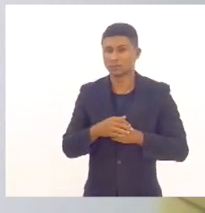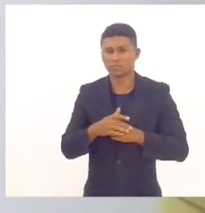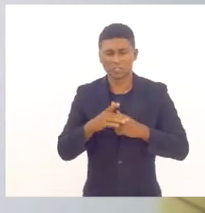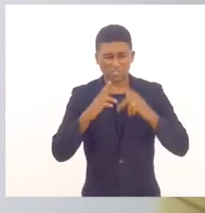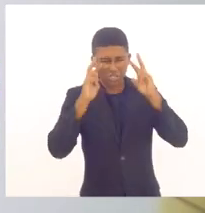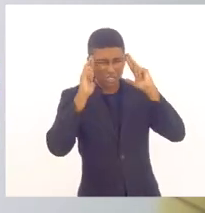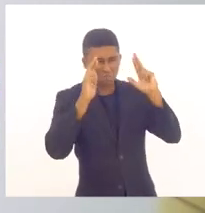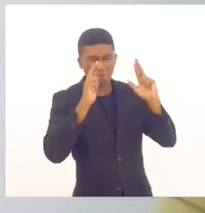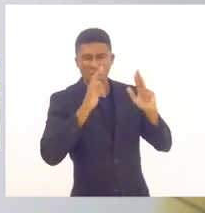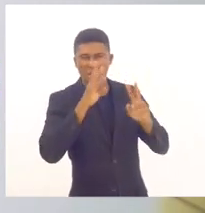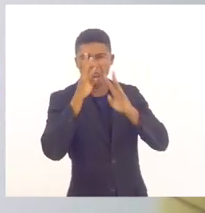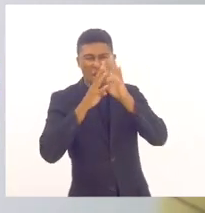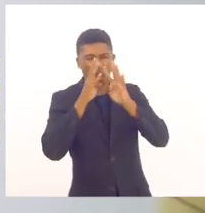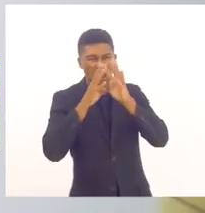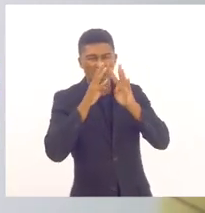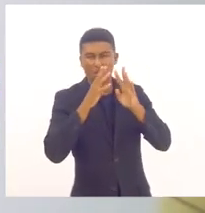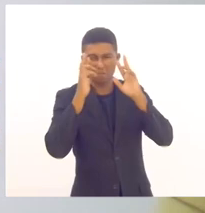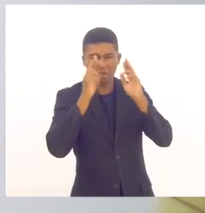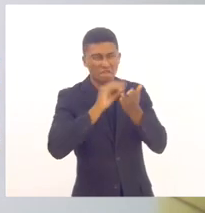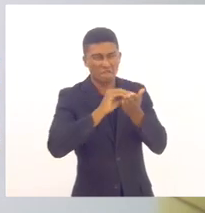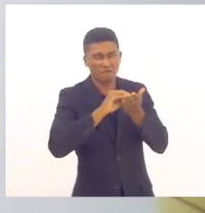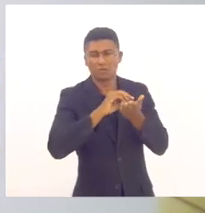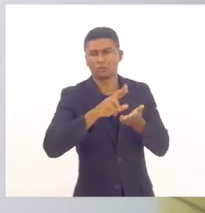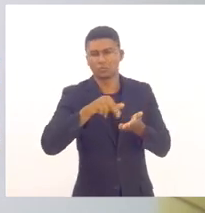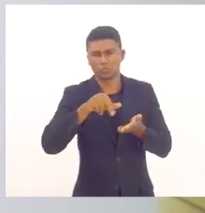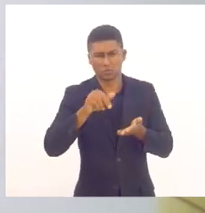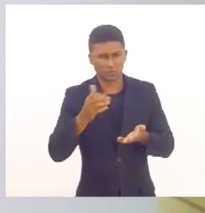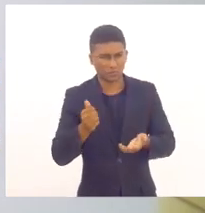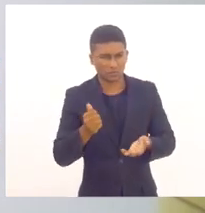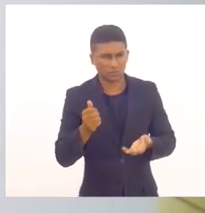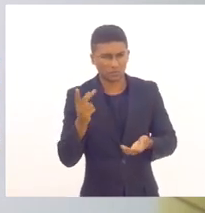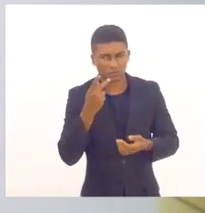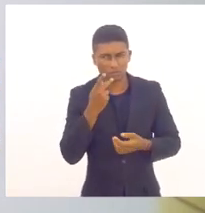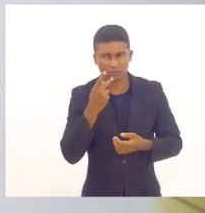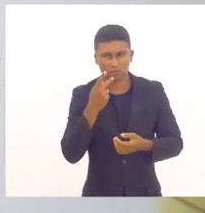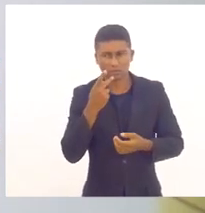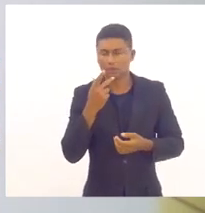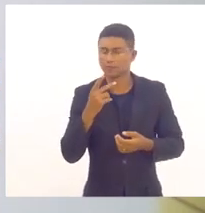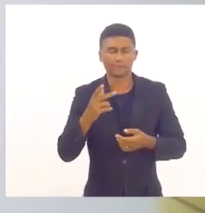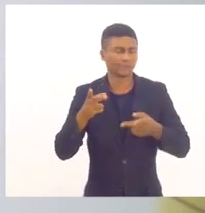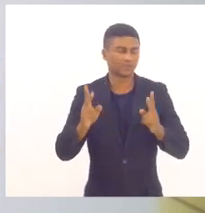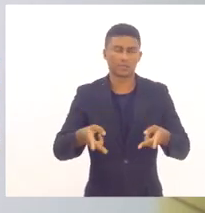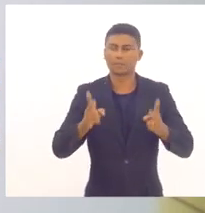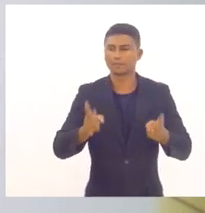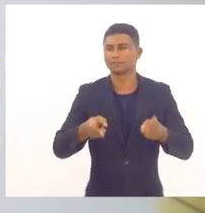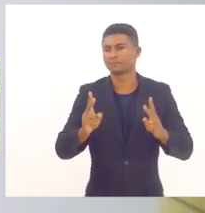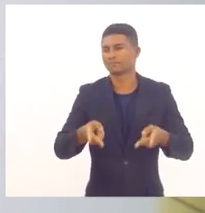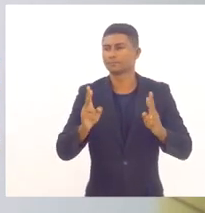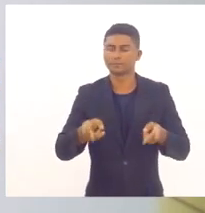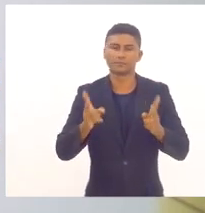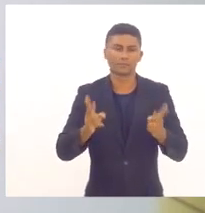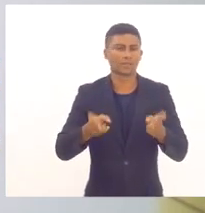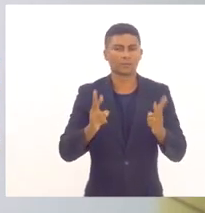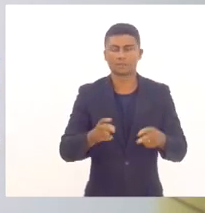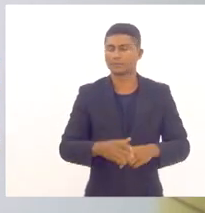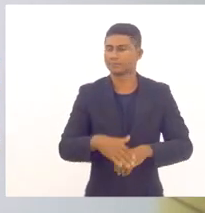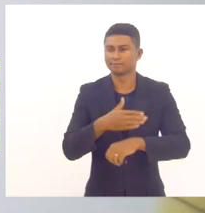desrespeitada e discriminada, enfim. A gente é o tempo todo. O tempo